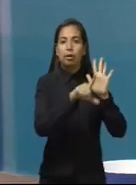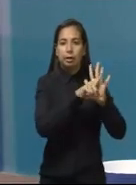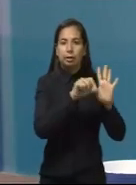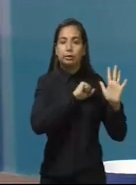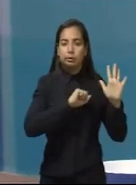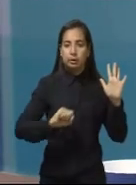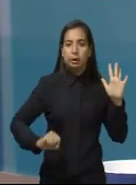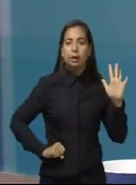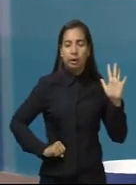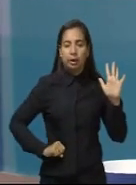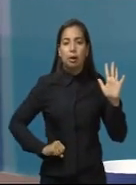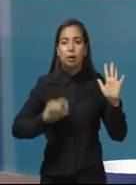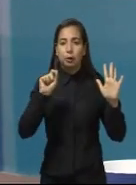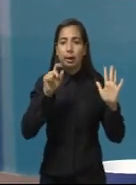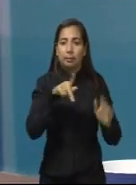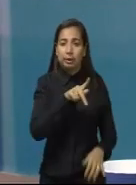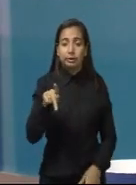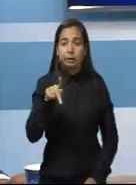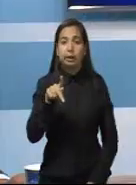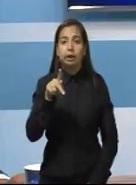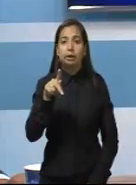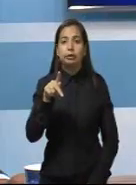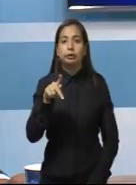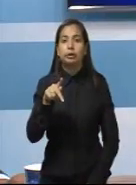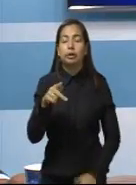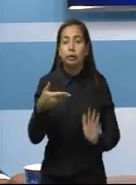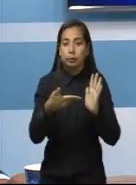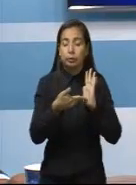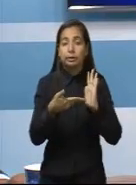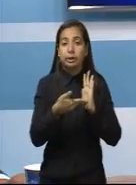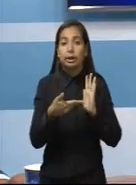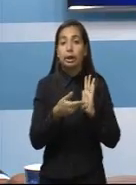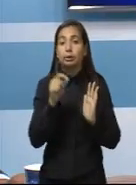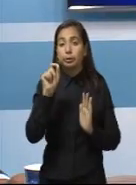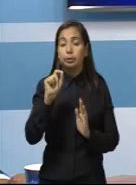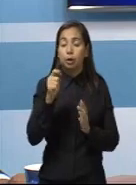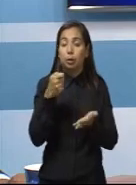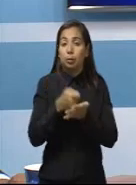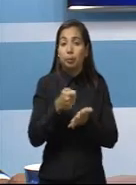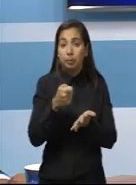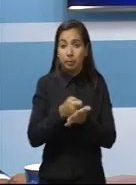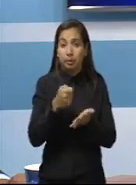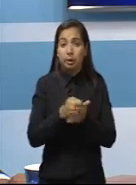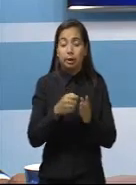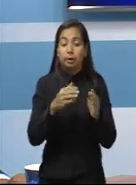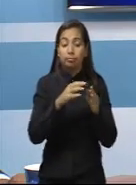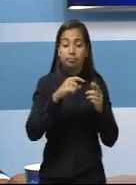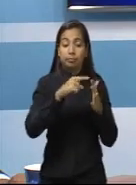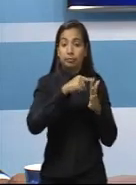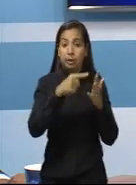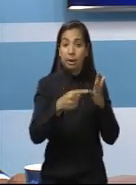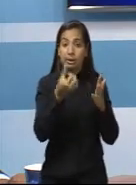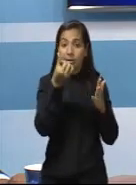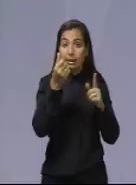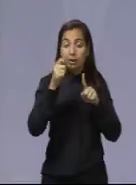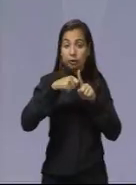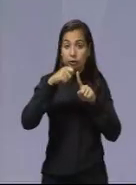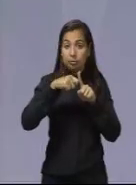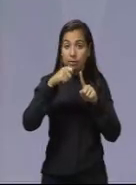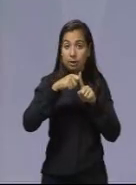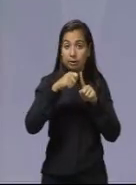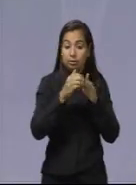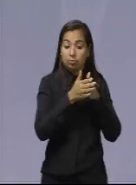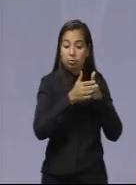Eunício Oliveira, presidente do Senado, que determina, que obriga que dentro de, no máximo, 6 meses, todas